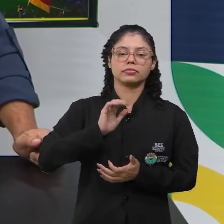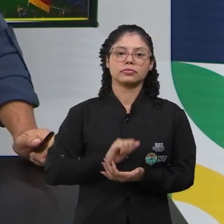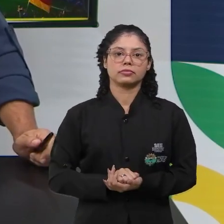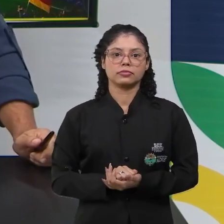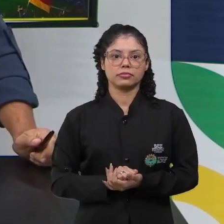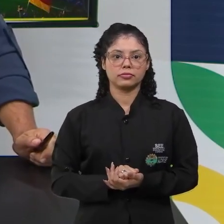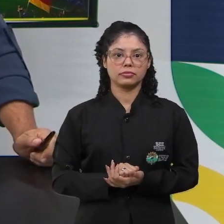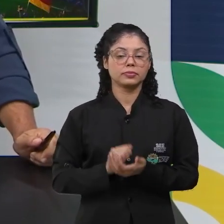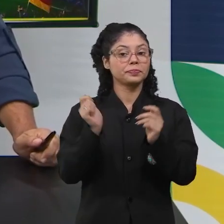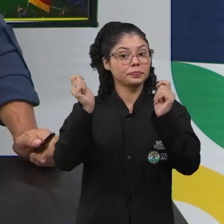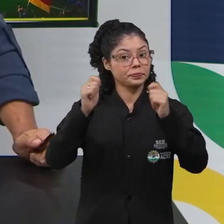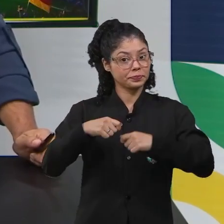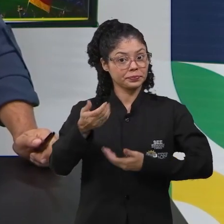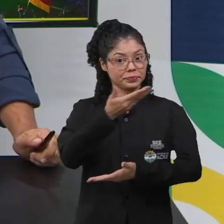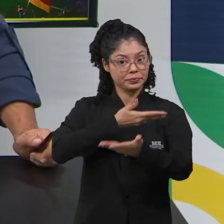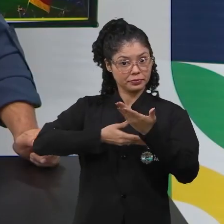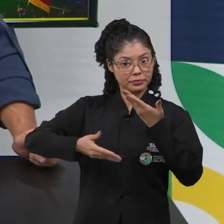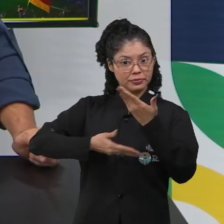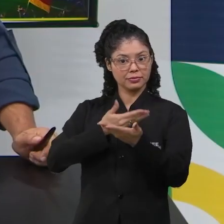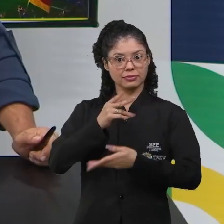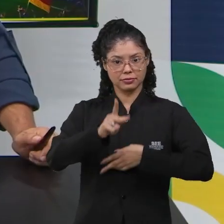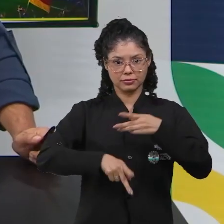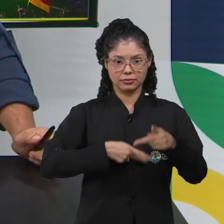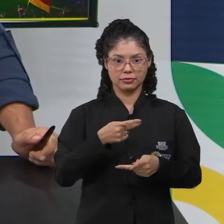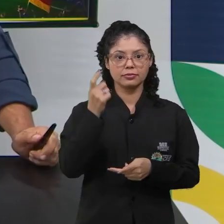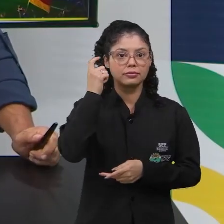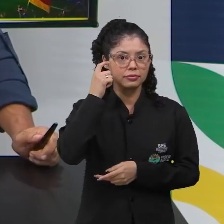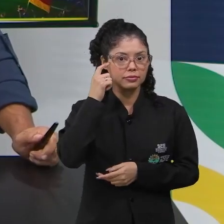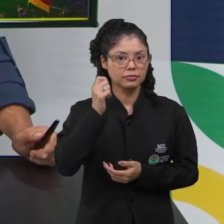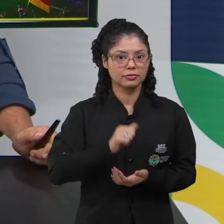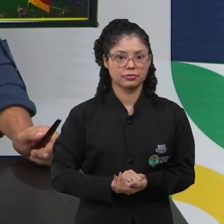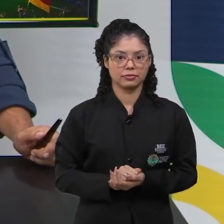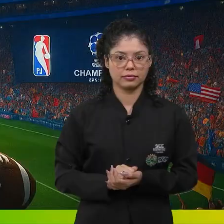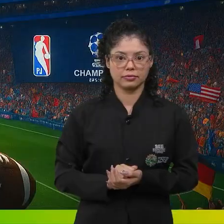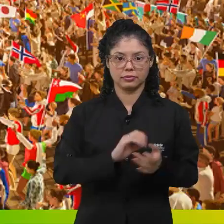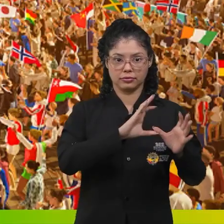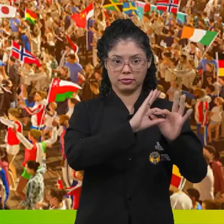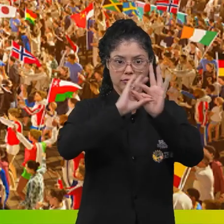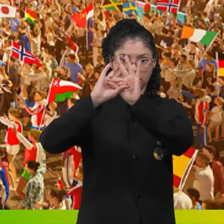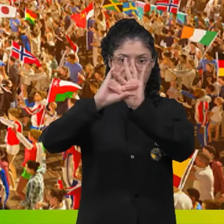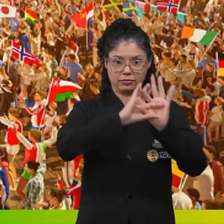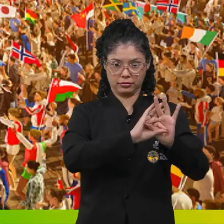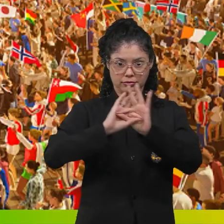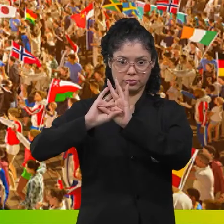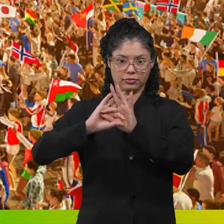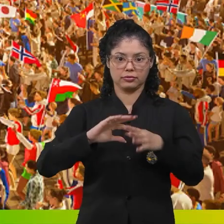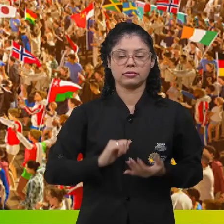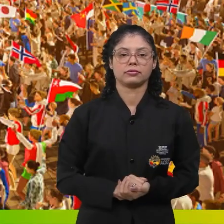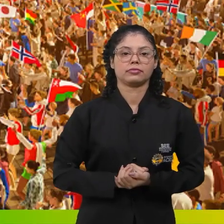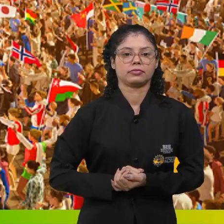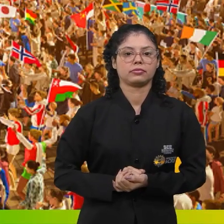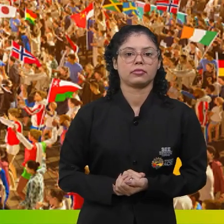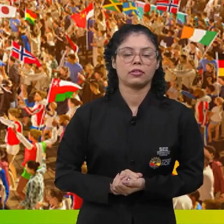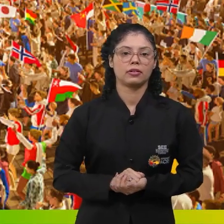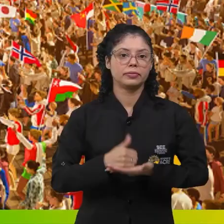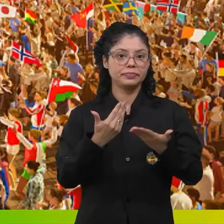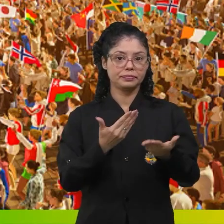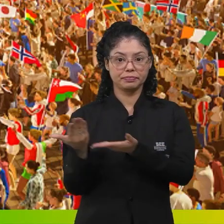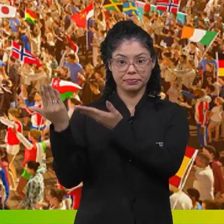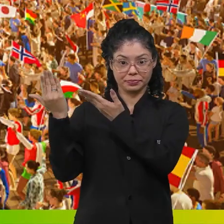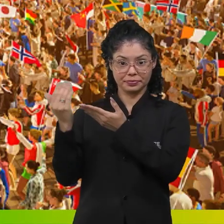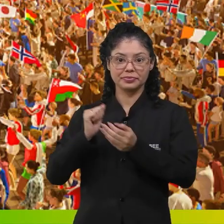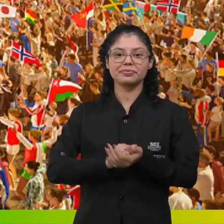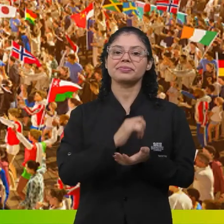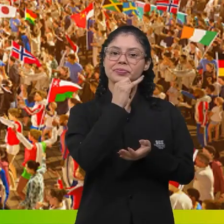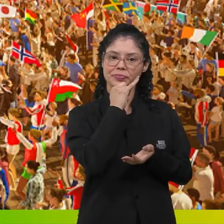que possibilita a interação entre os povos. Pensa no quê? Olimpíadas. Foca na tela. Então, começando aí, ó. Nas Olimpíadas,